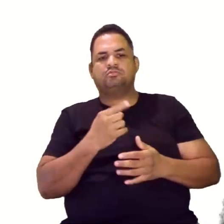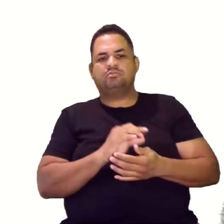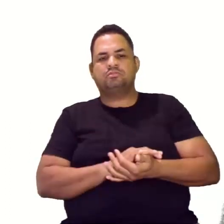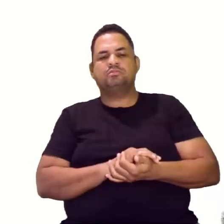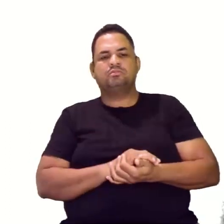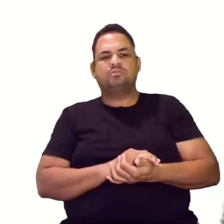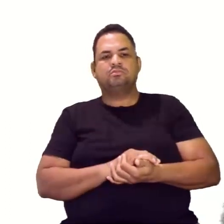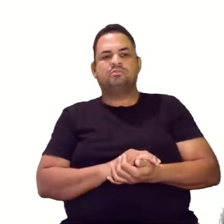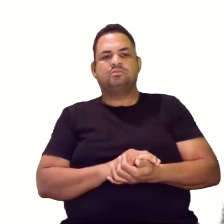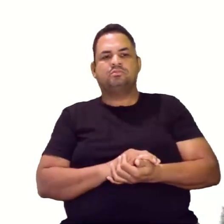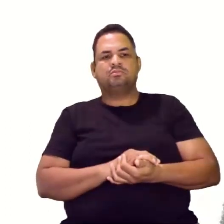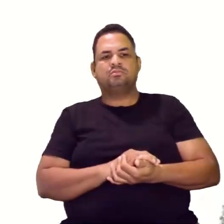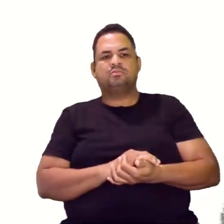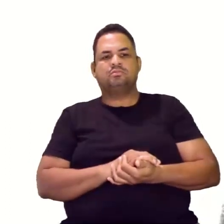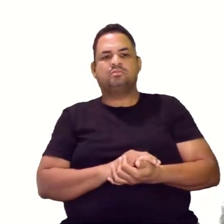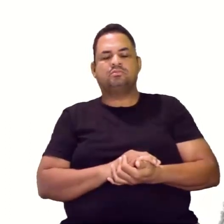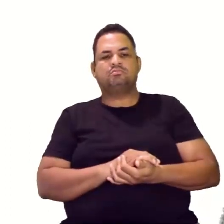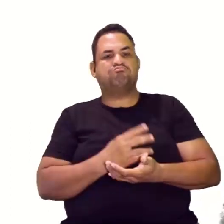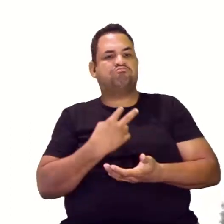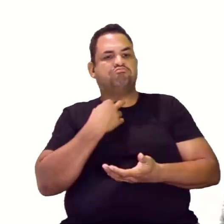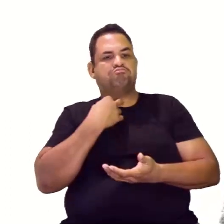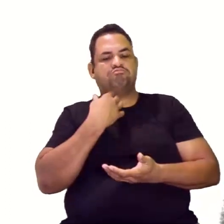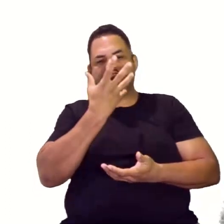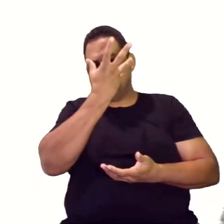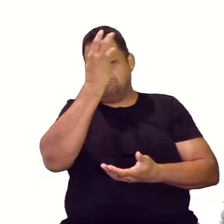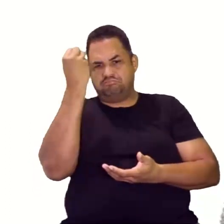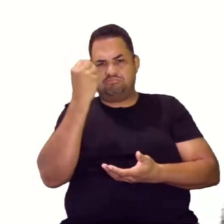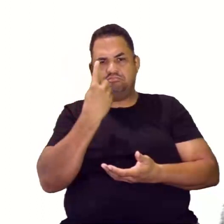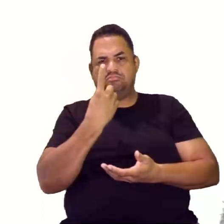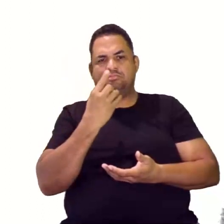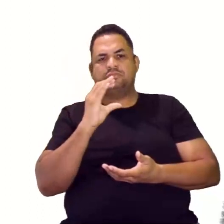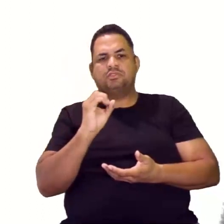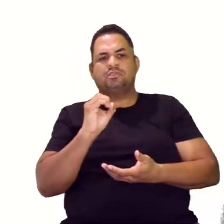1 positivo. E esse daí é o ponto que ninguém pode esquecer, 1